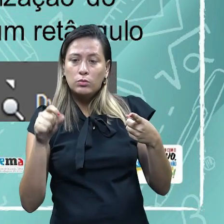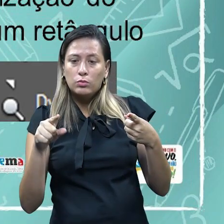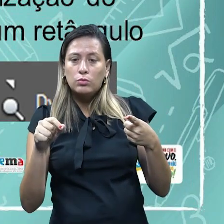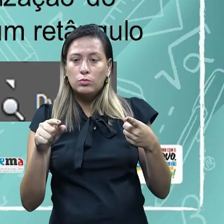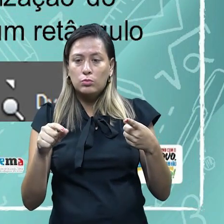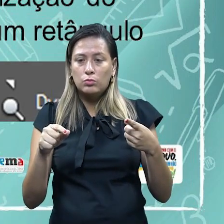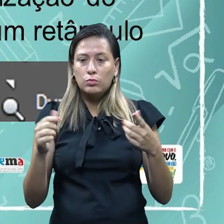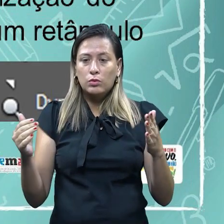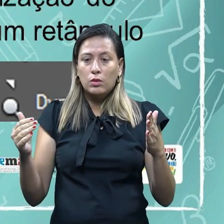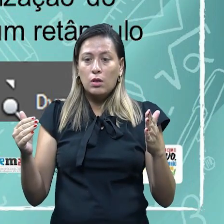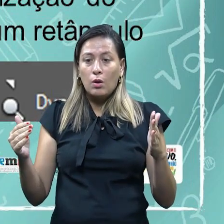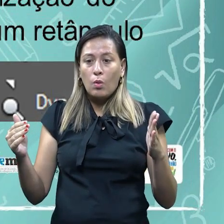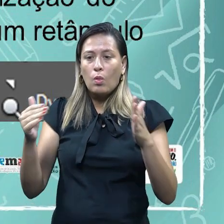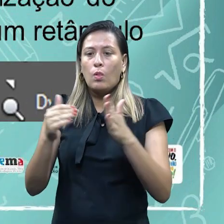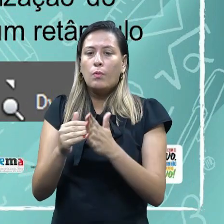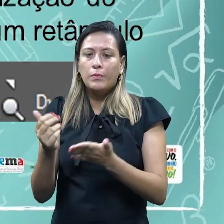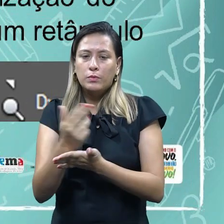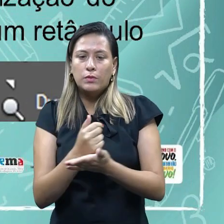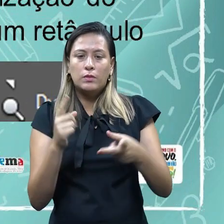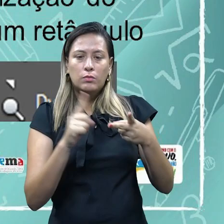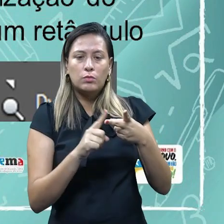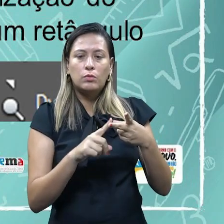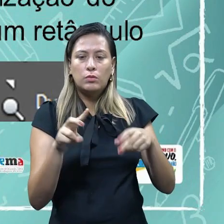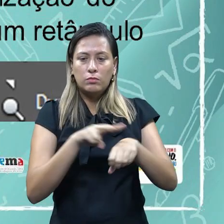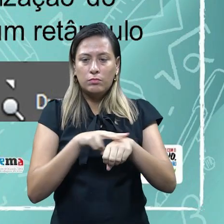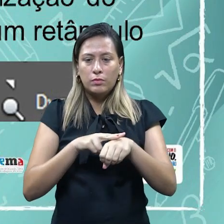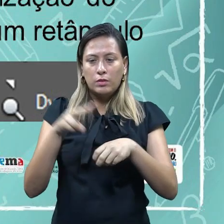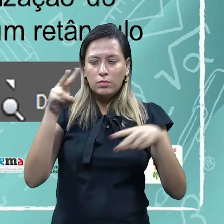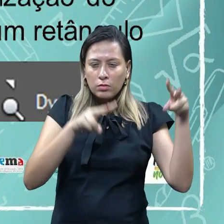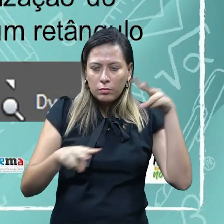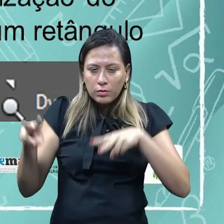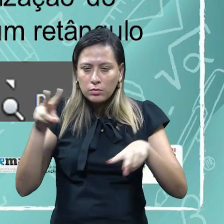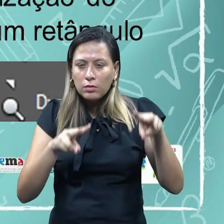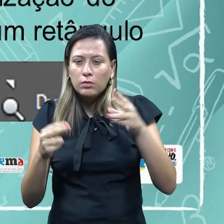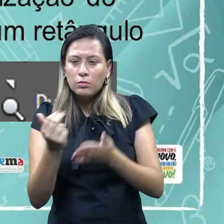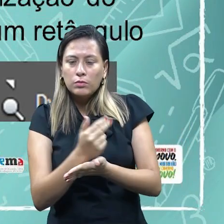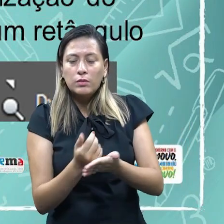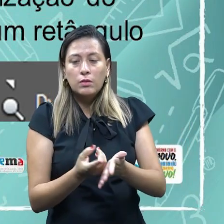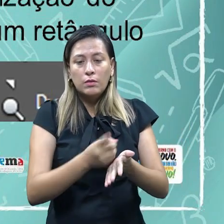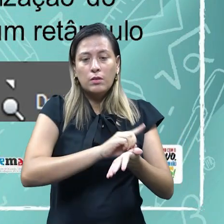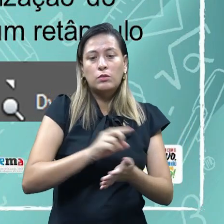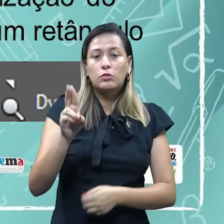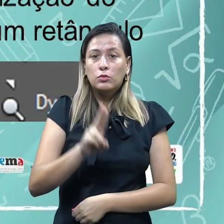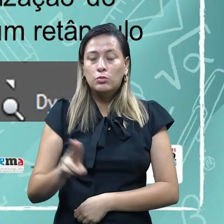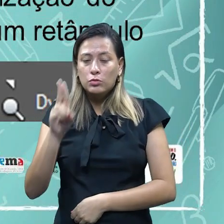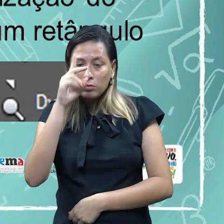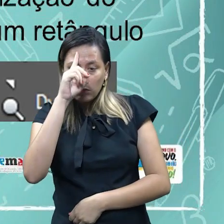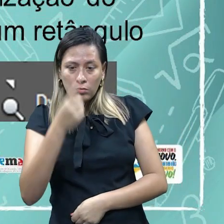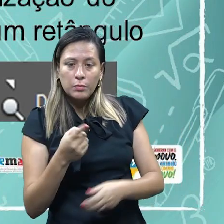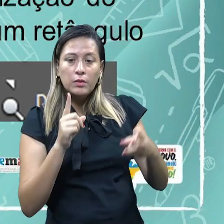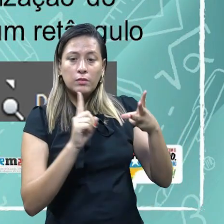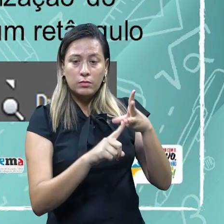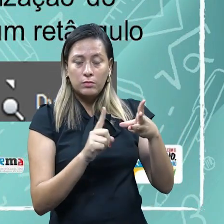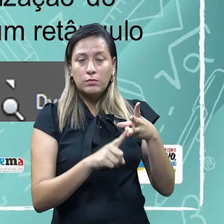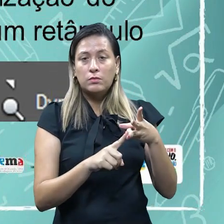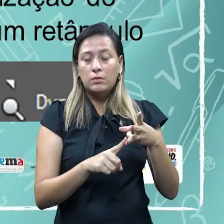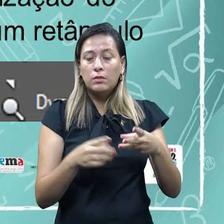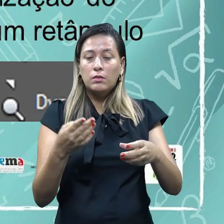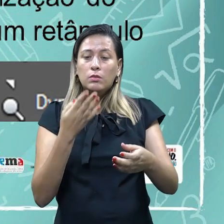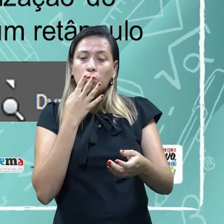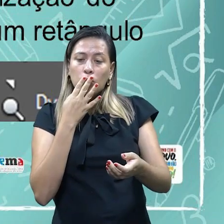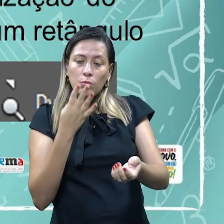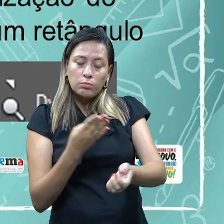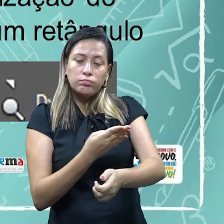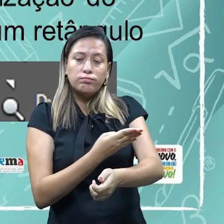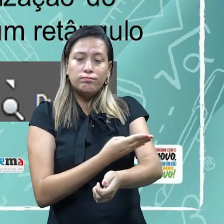um retângulo verde, que indica a visualização do desenho no monitor antes da utilização do comando, e o